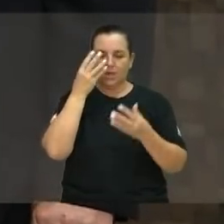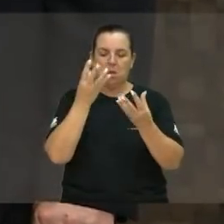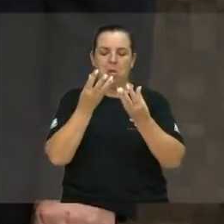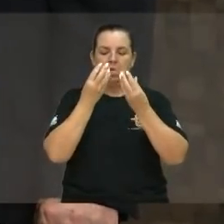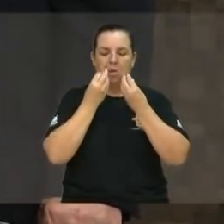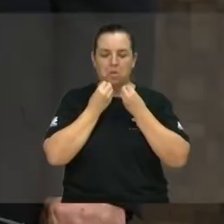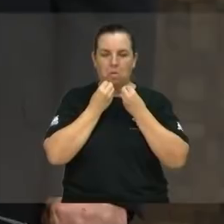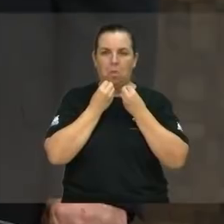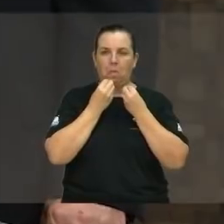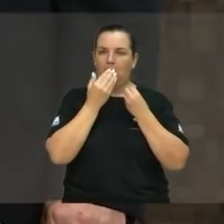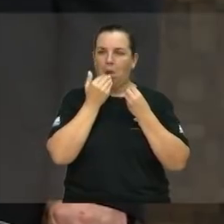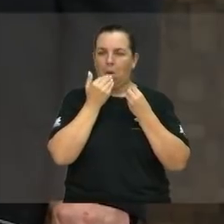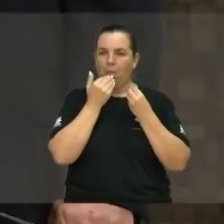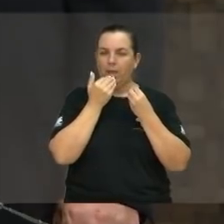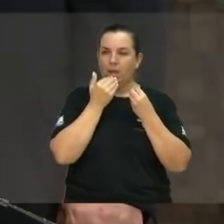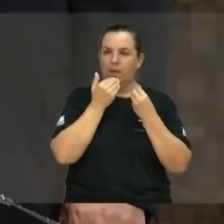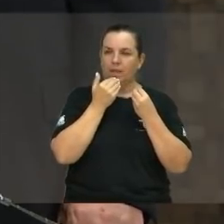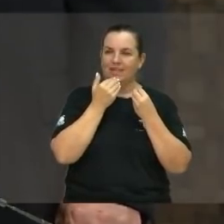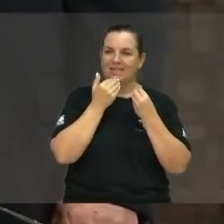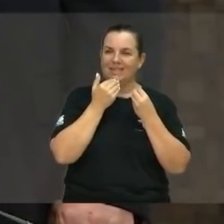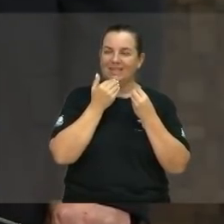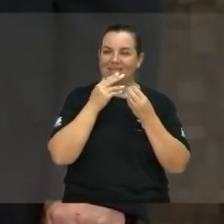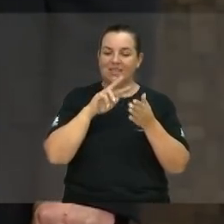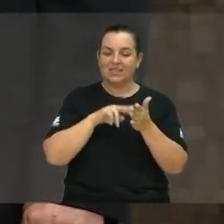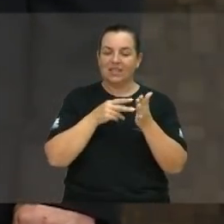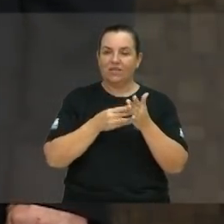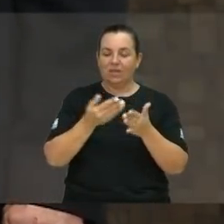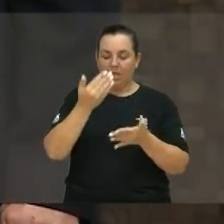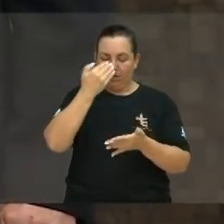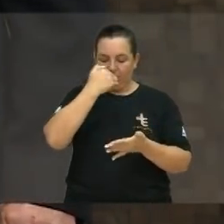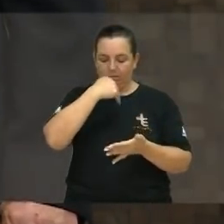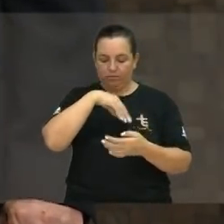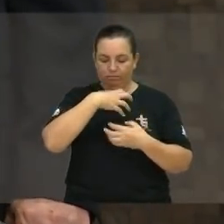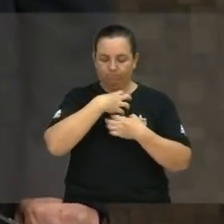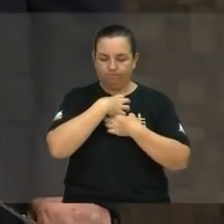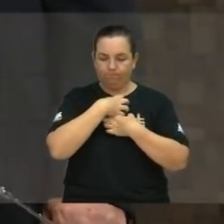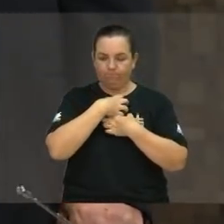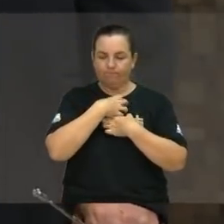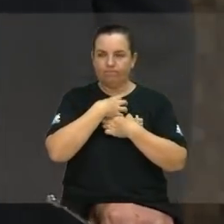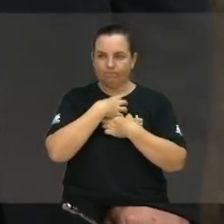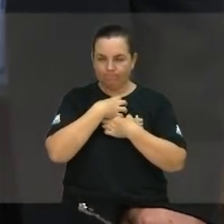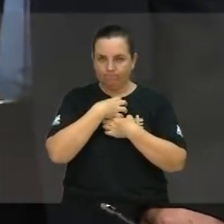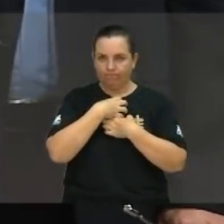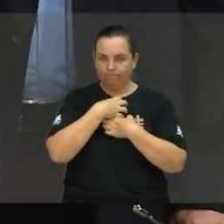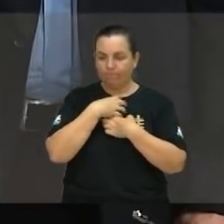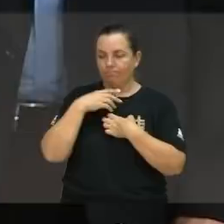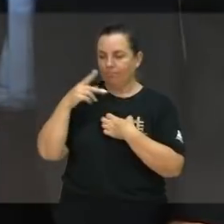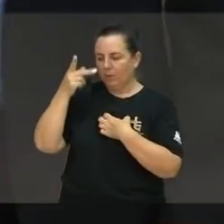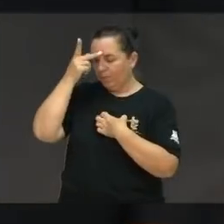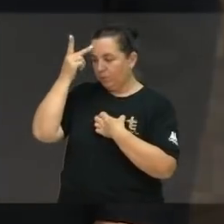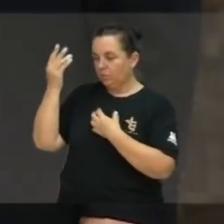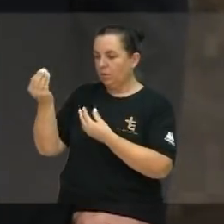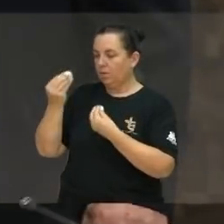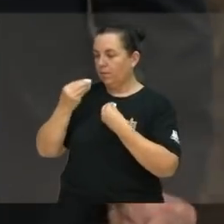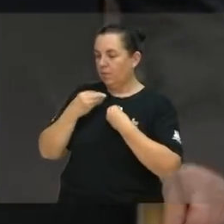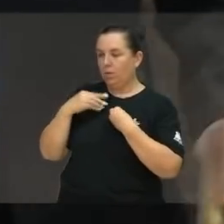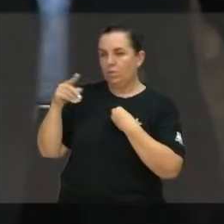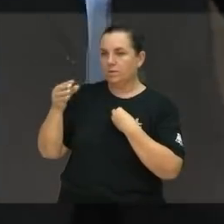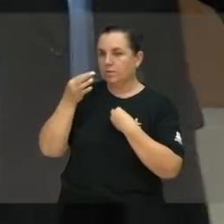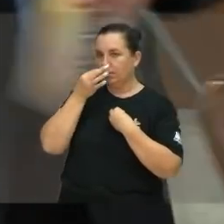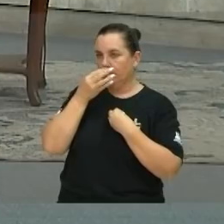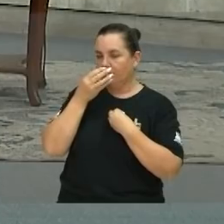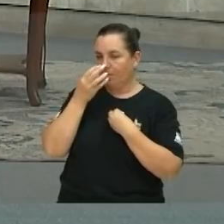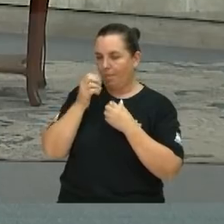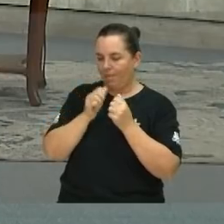comeu comer significa internalizarem mim a pessoa que me deu este